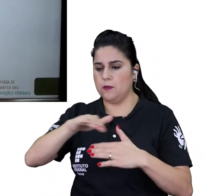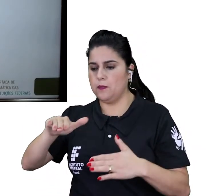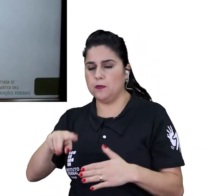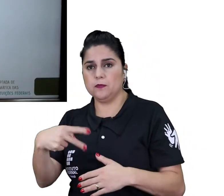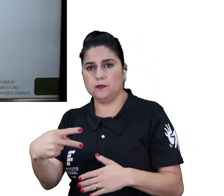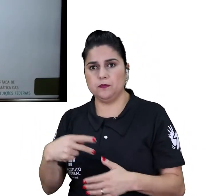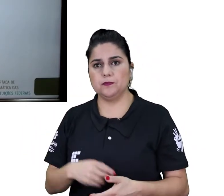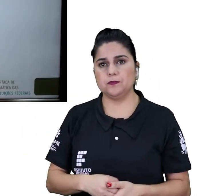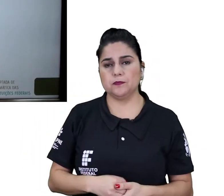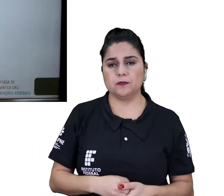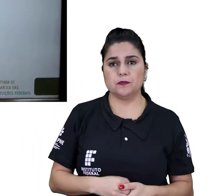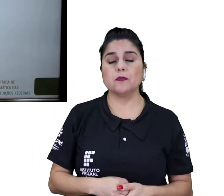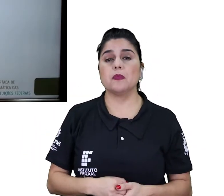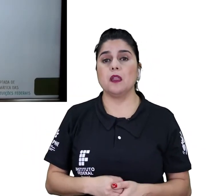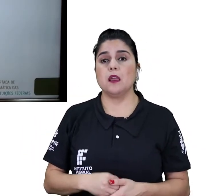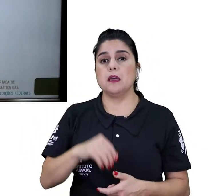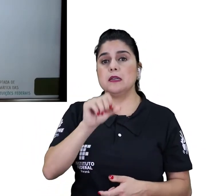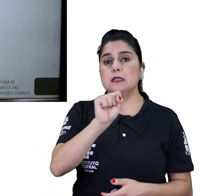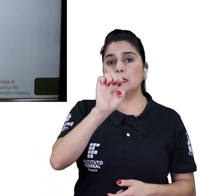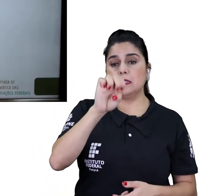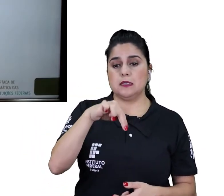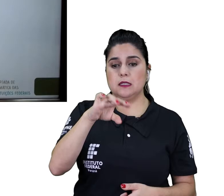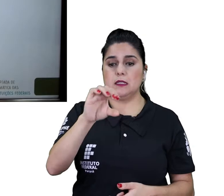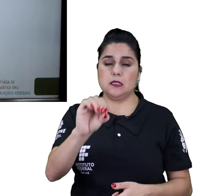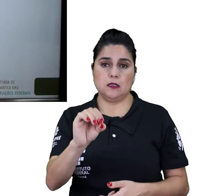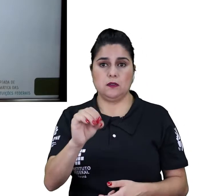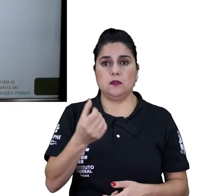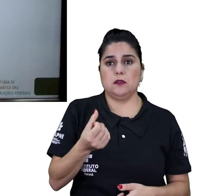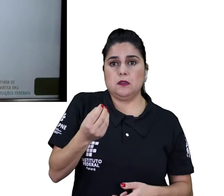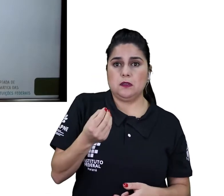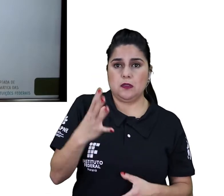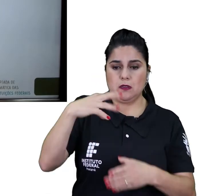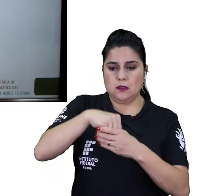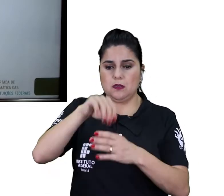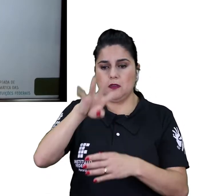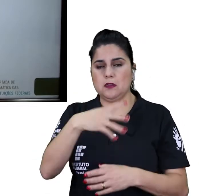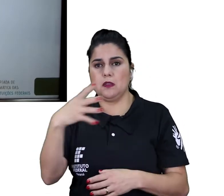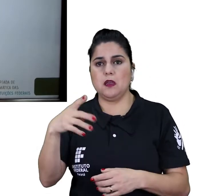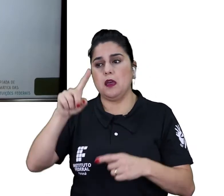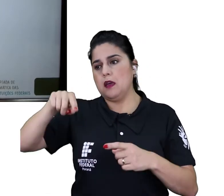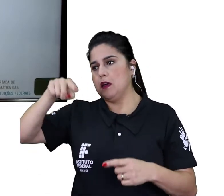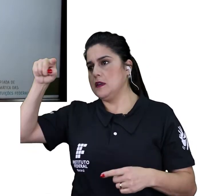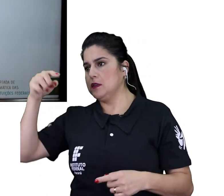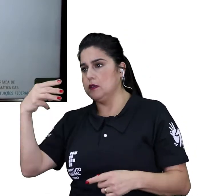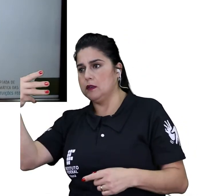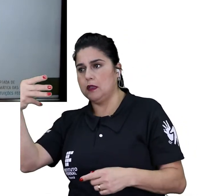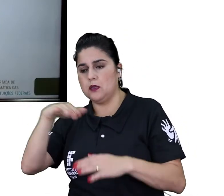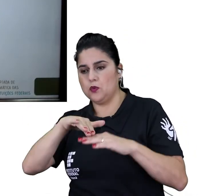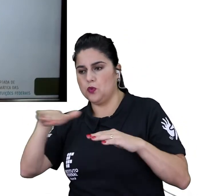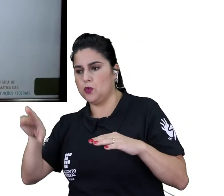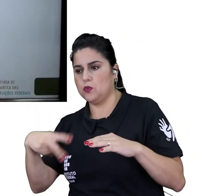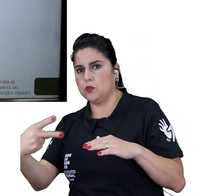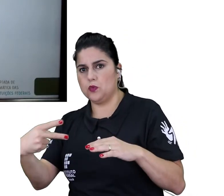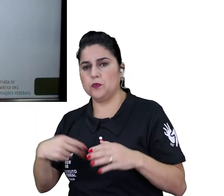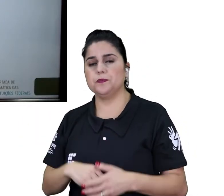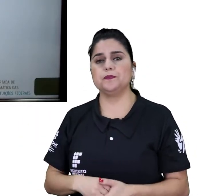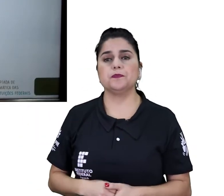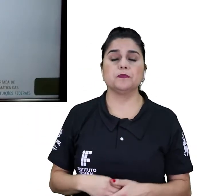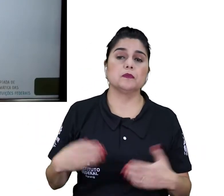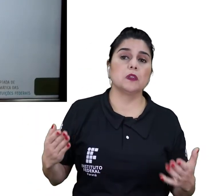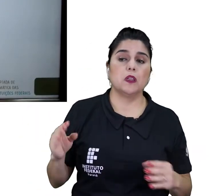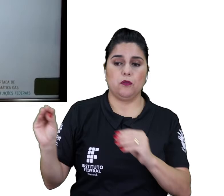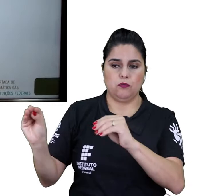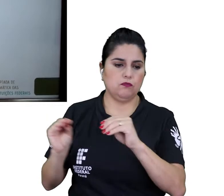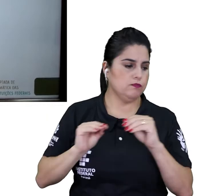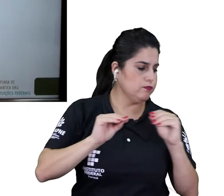2. O seno de 60 na tabela é raiz de 3 sobre 2. Esse L sobre 2 eu vou